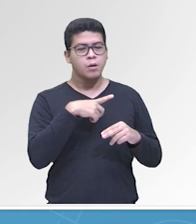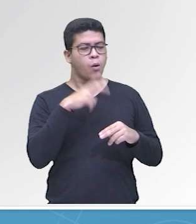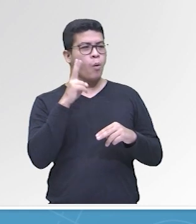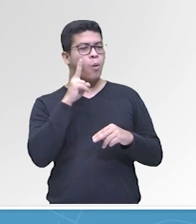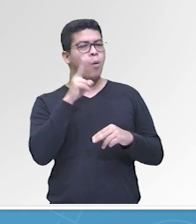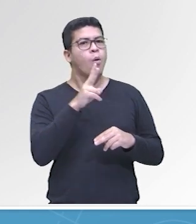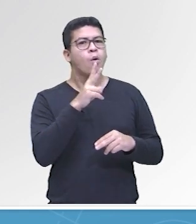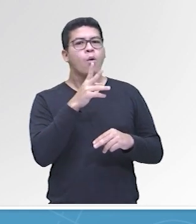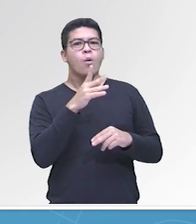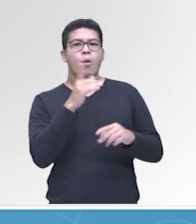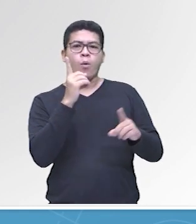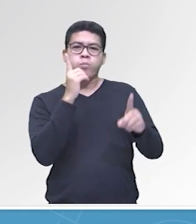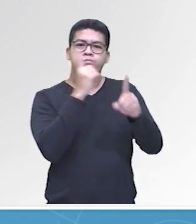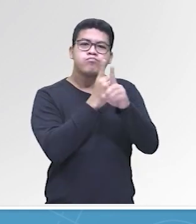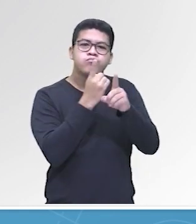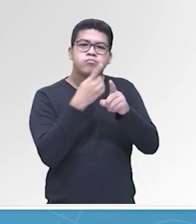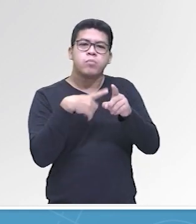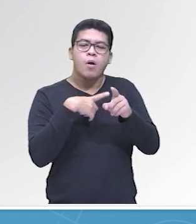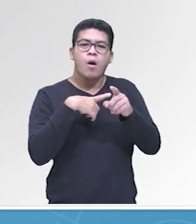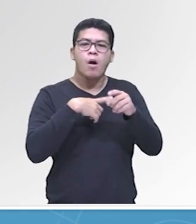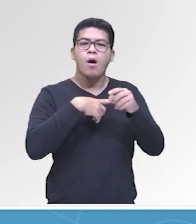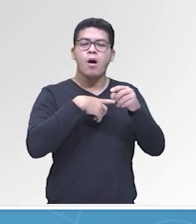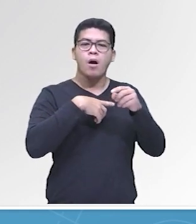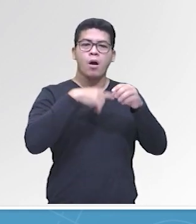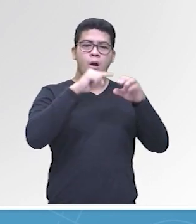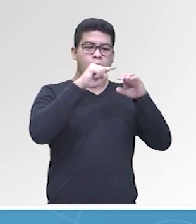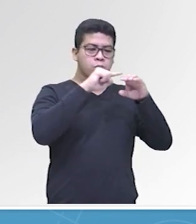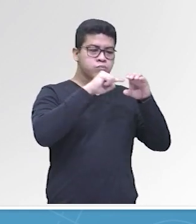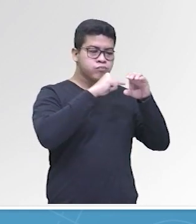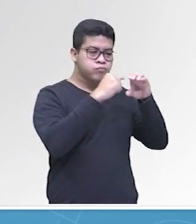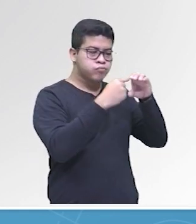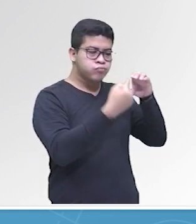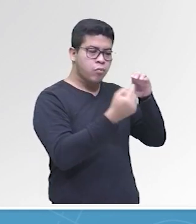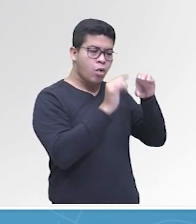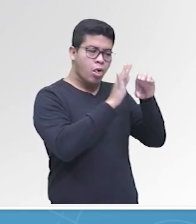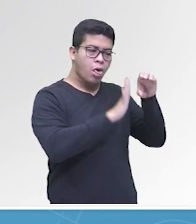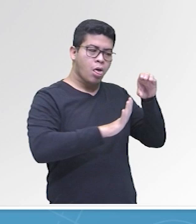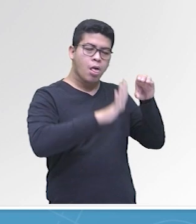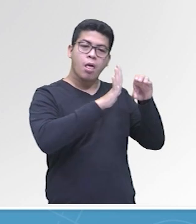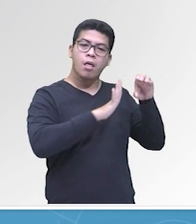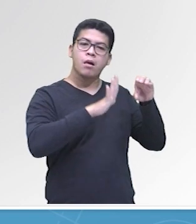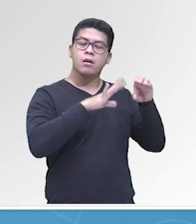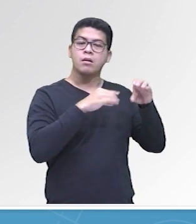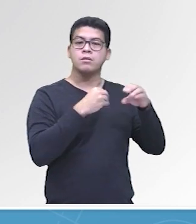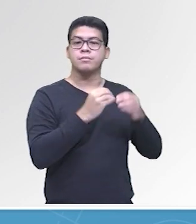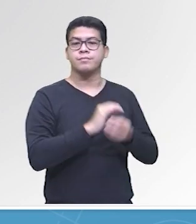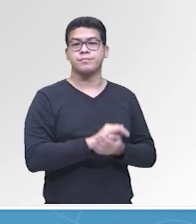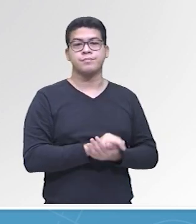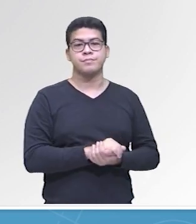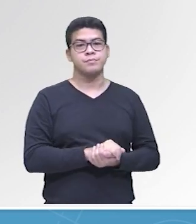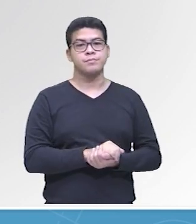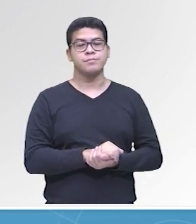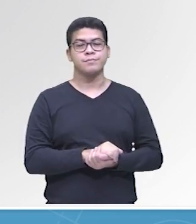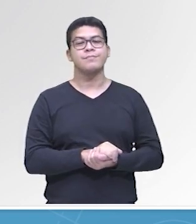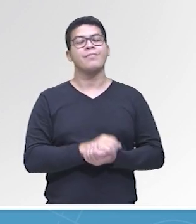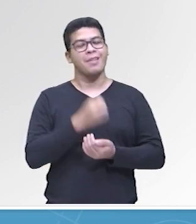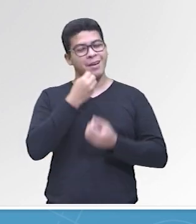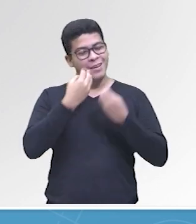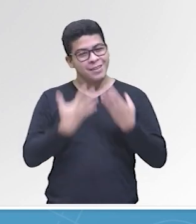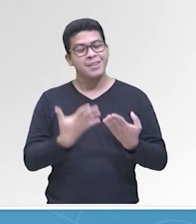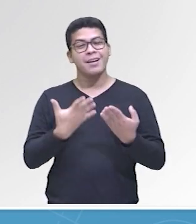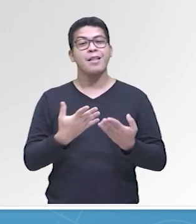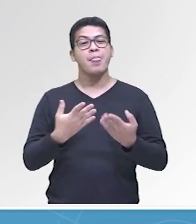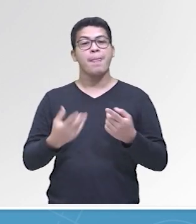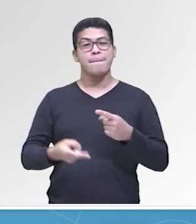identifica, né, como ele espalhado aí por cima do citoplasma, sem o núcleo individualizado. Muito bem, vamos